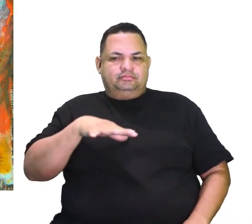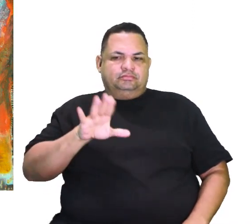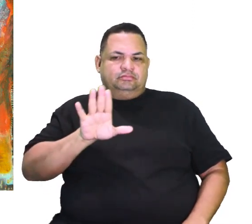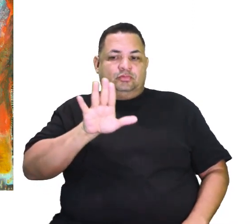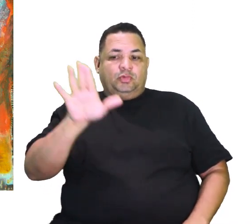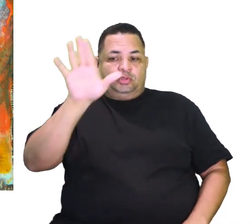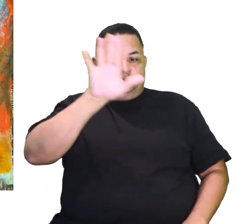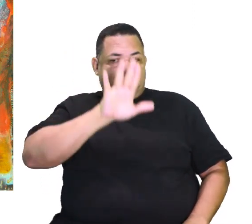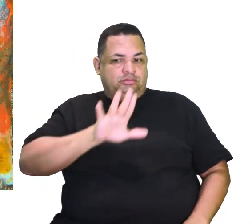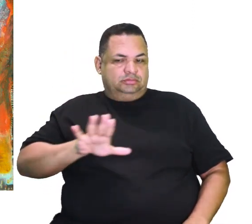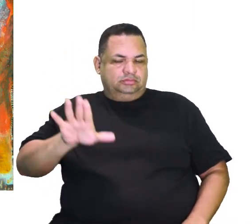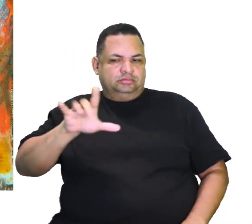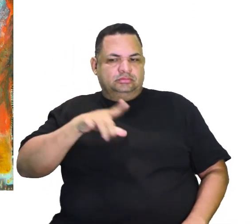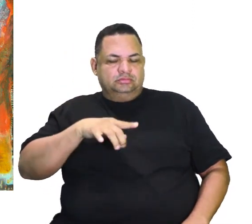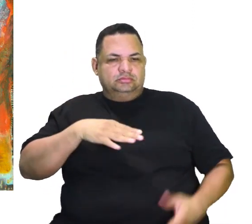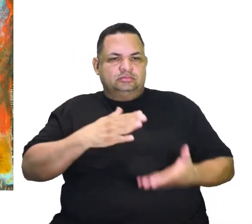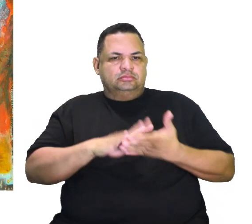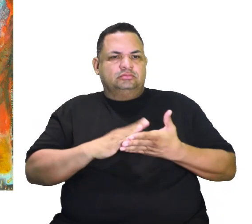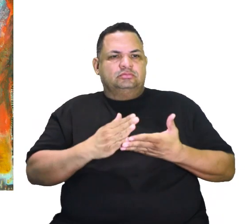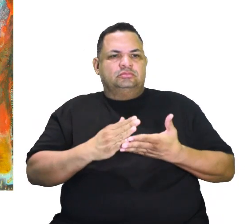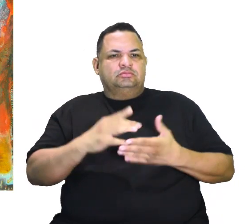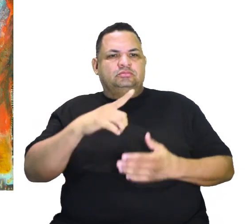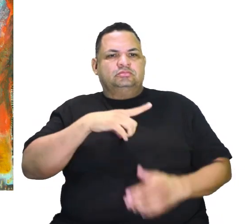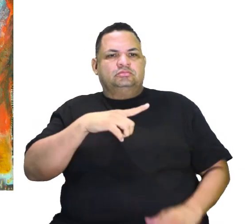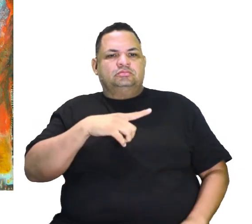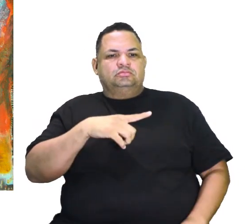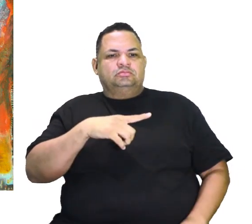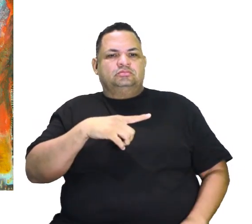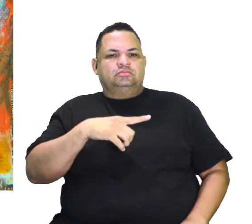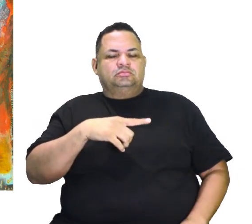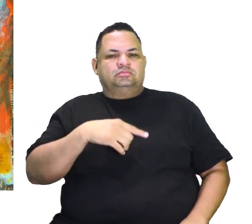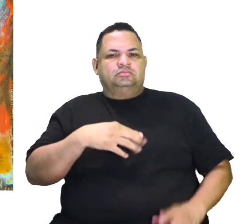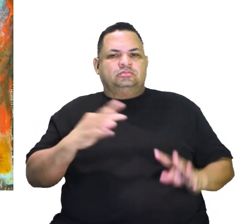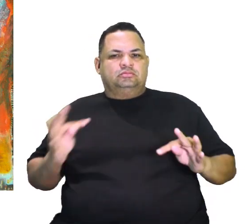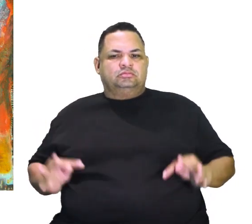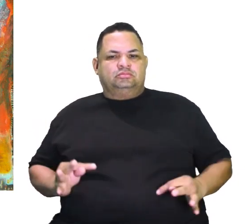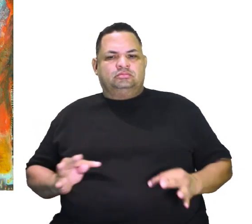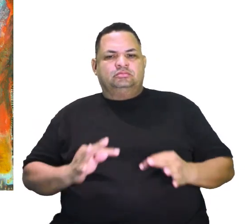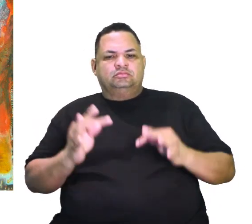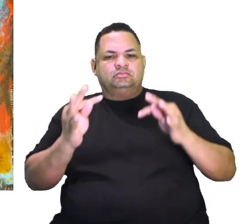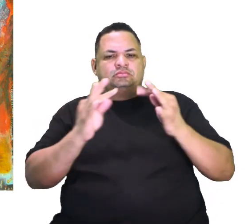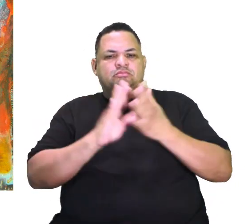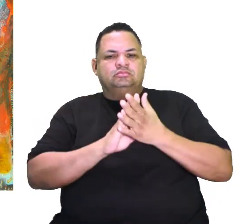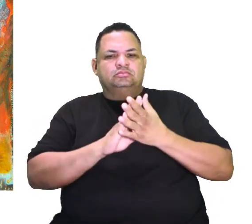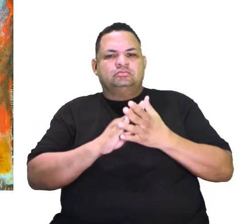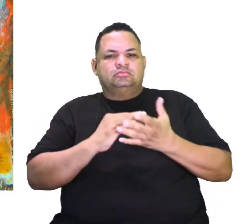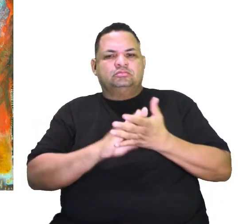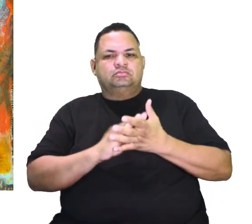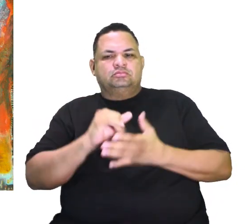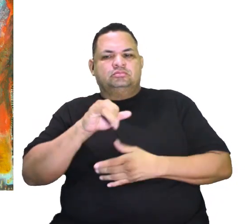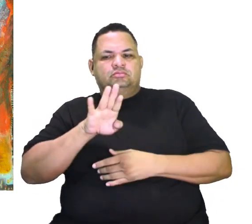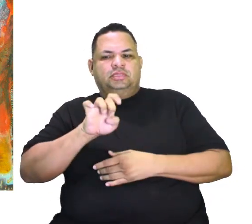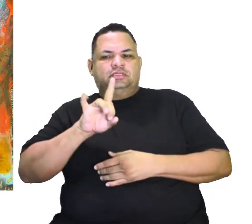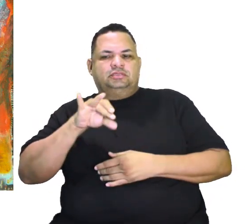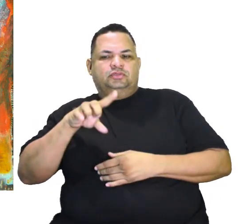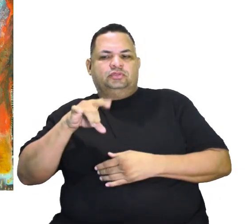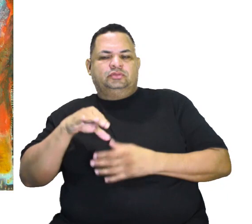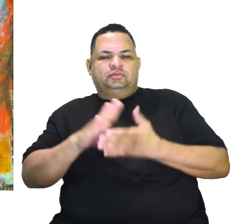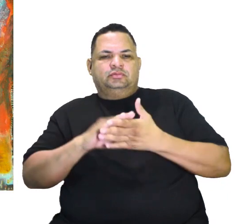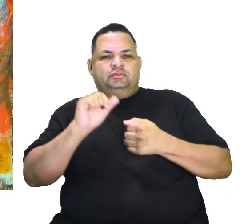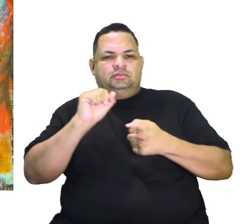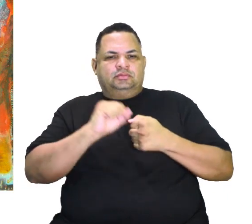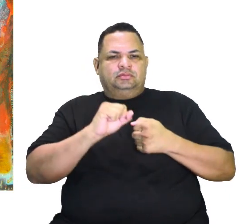temos no nosso cenário uma obra desse artista. Ele tem usa essa técnica